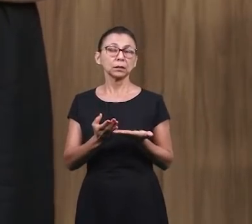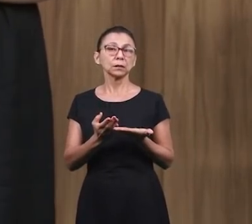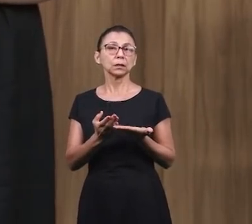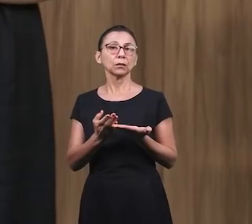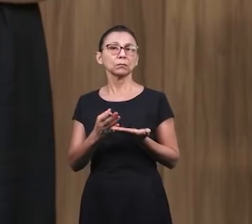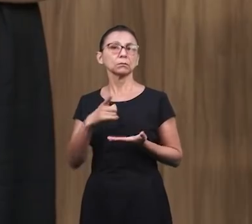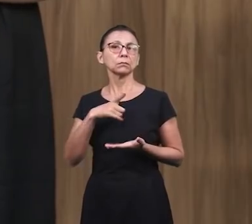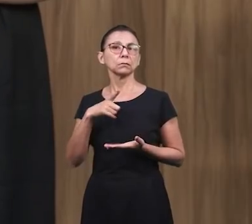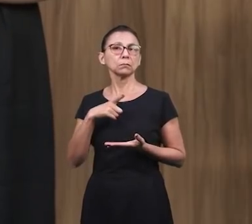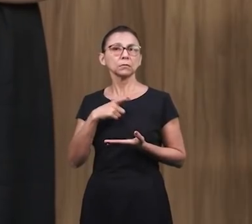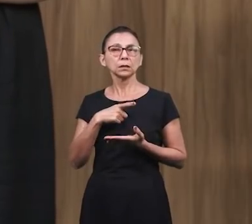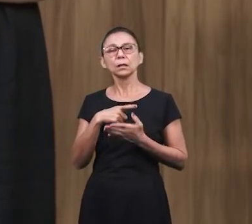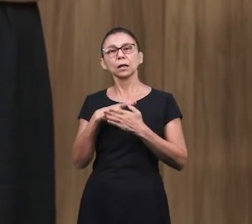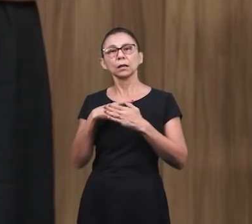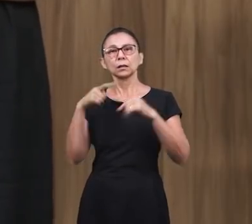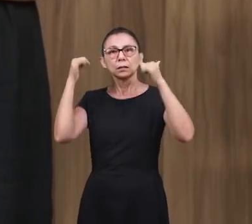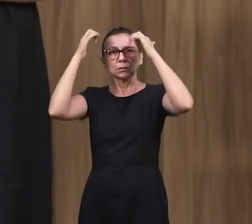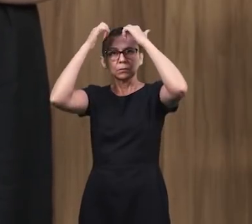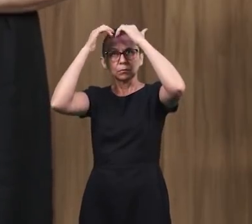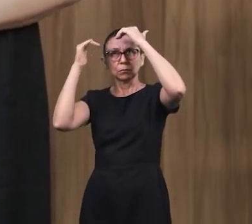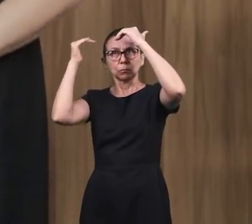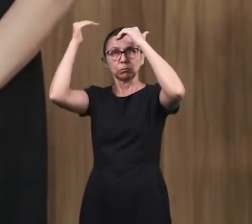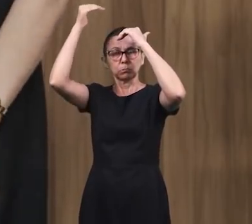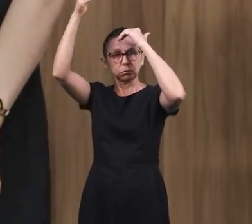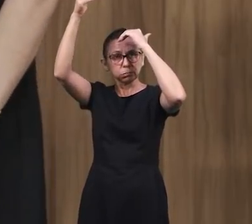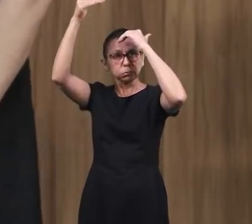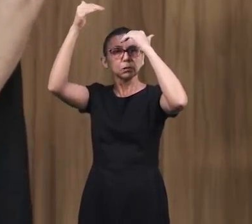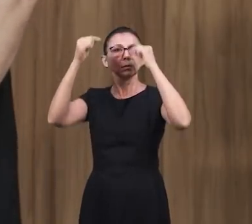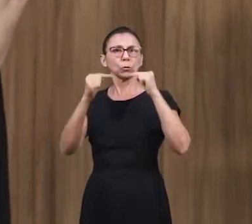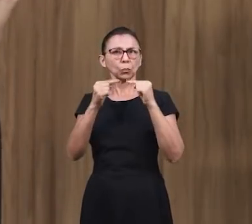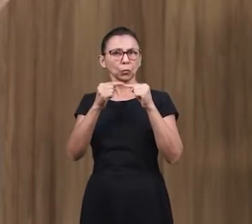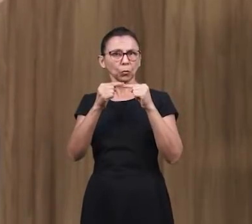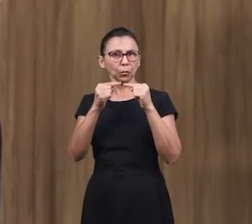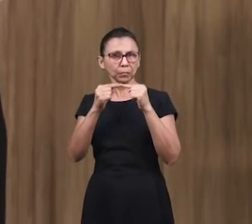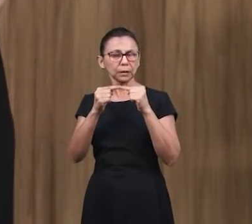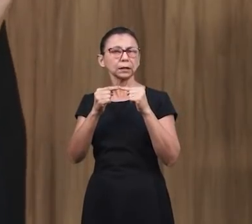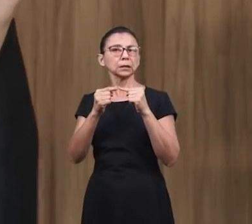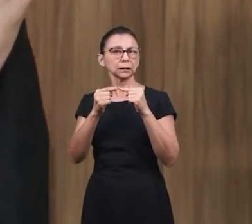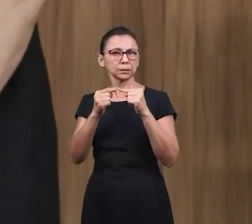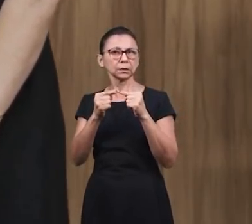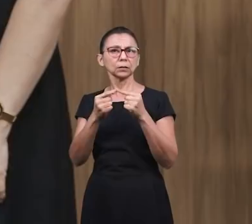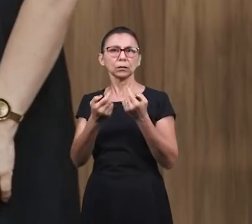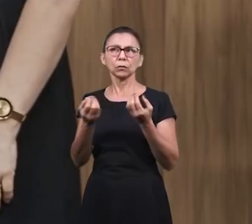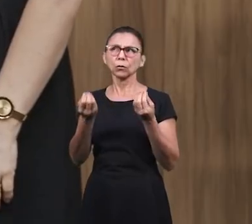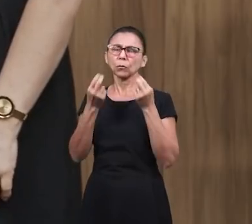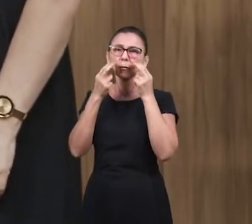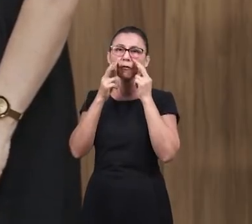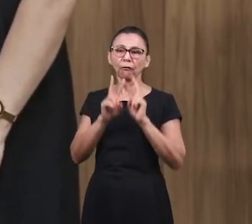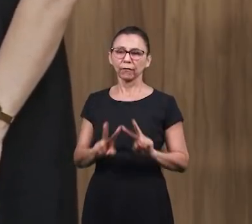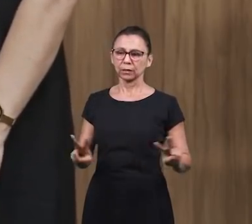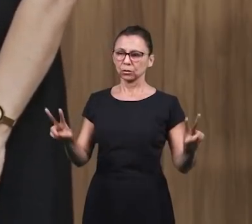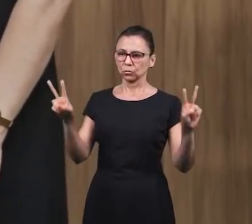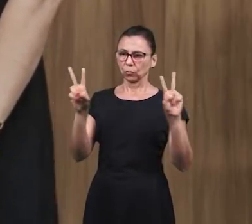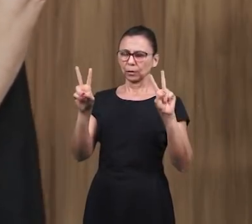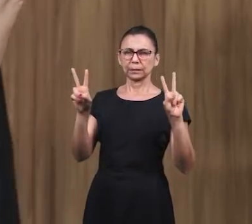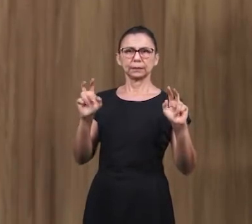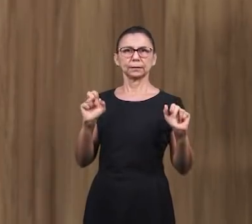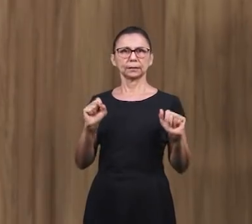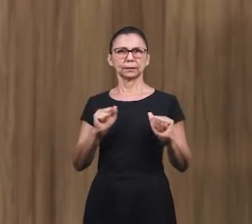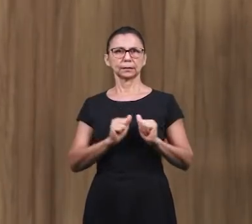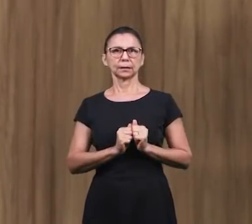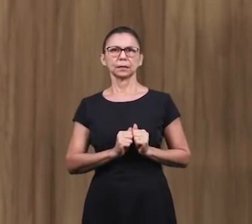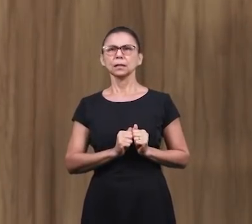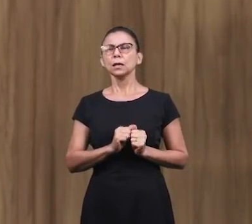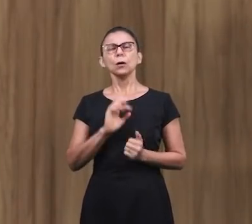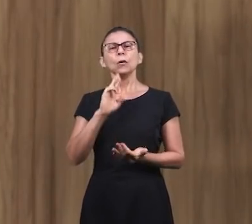de determinadas funções psicológicas superiores, como podemos visualizar. Então, nós temos quais são